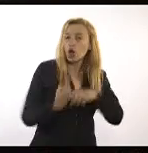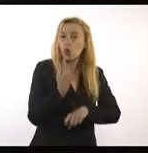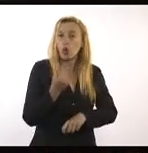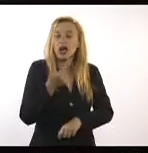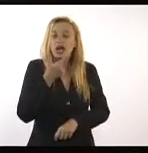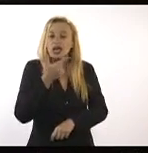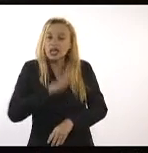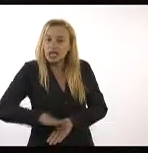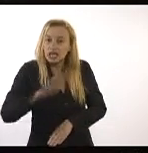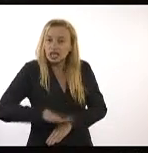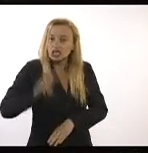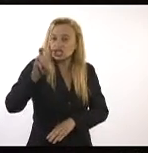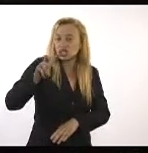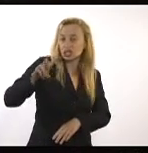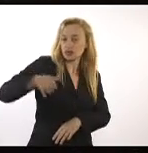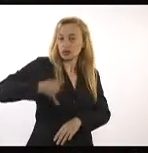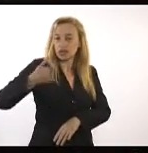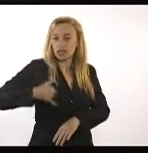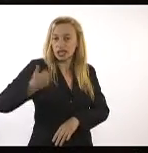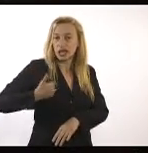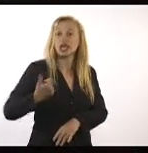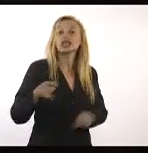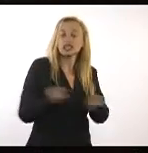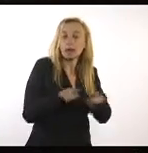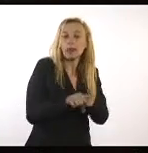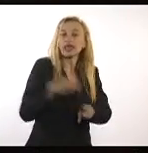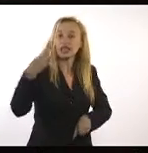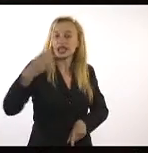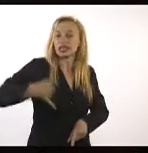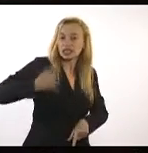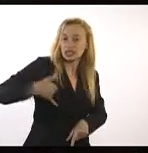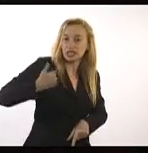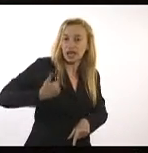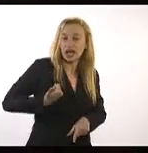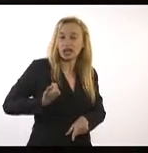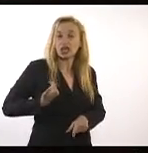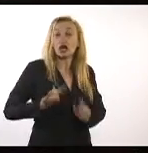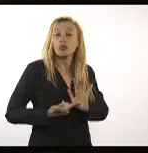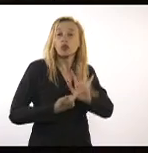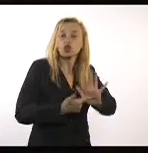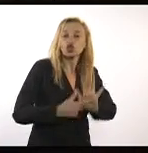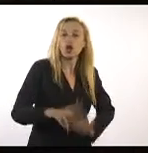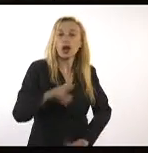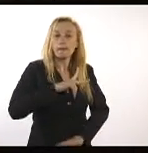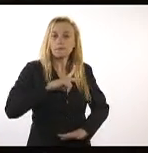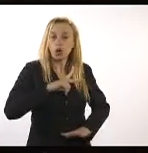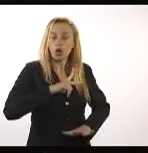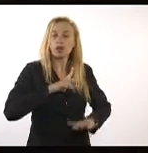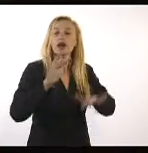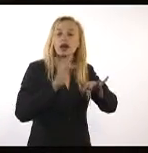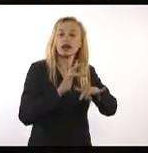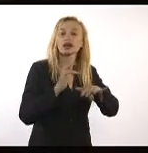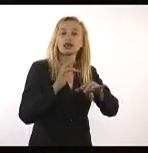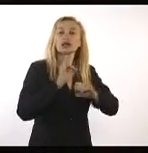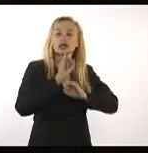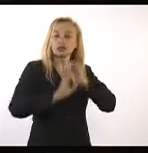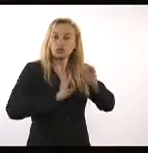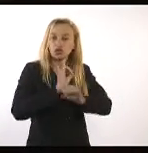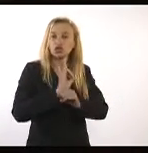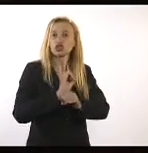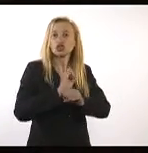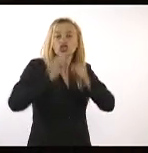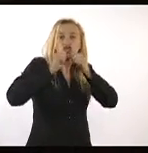criança de 5 anos e de três anos conforme a própria mídia passa a divulgar